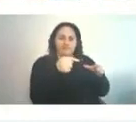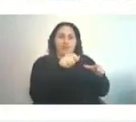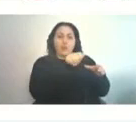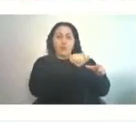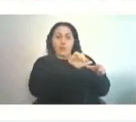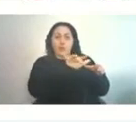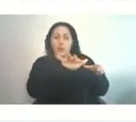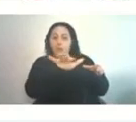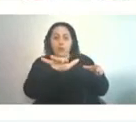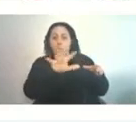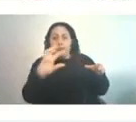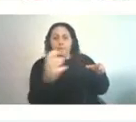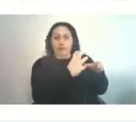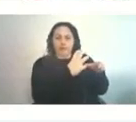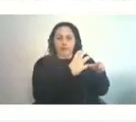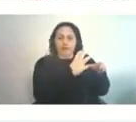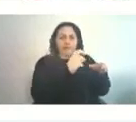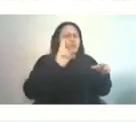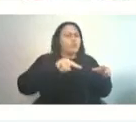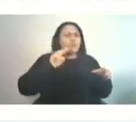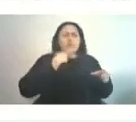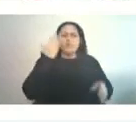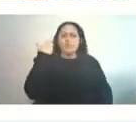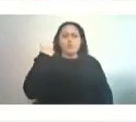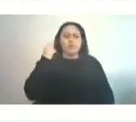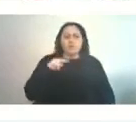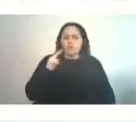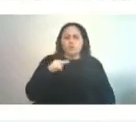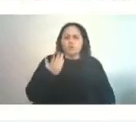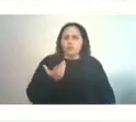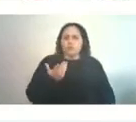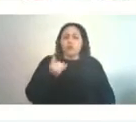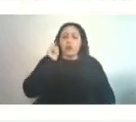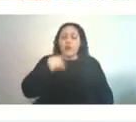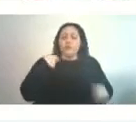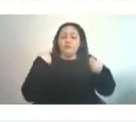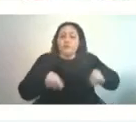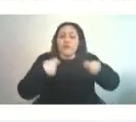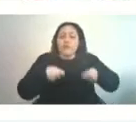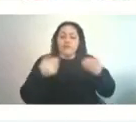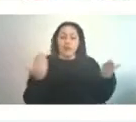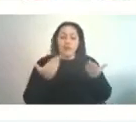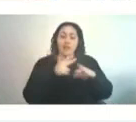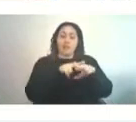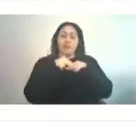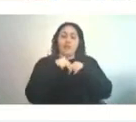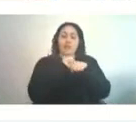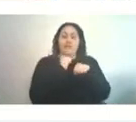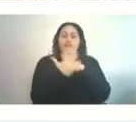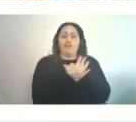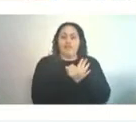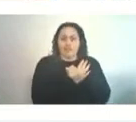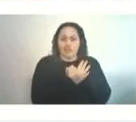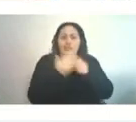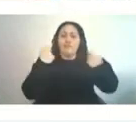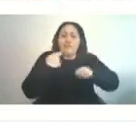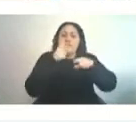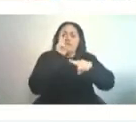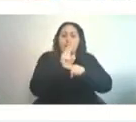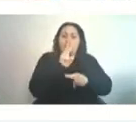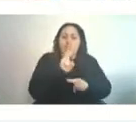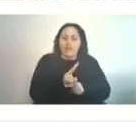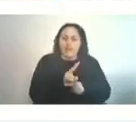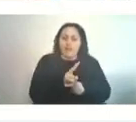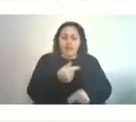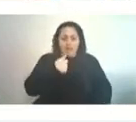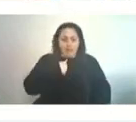deste equipamento aqui, que isso nunca foi feito isso antes. Foi uma necessidade da pandemia, uma necessidade de cuidado de quem